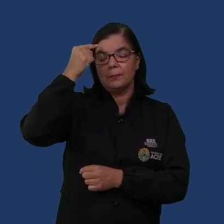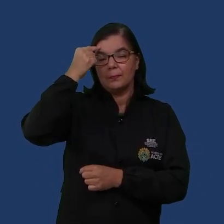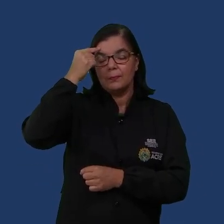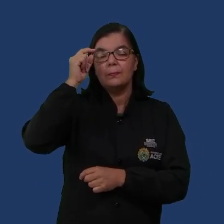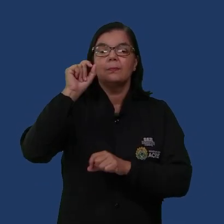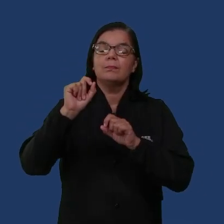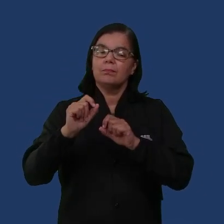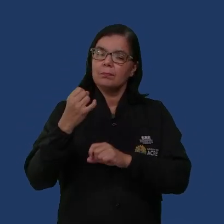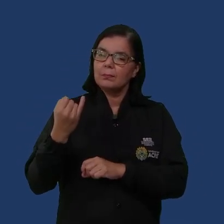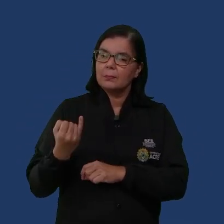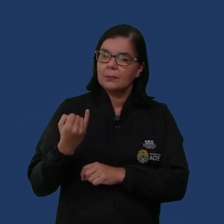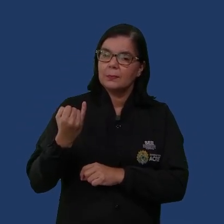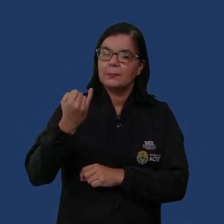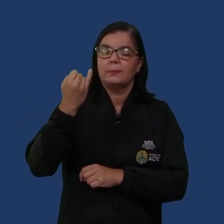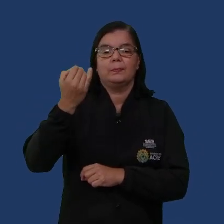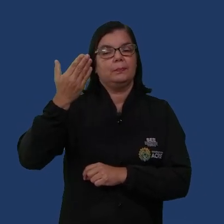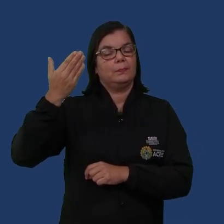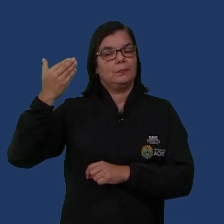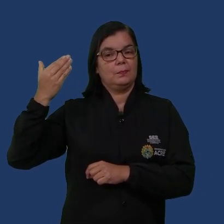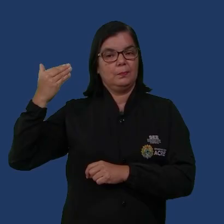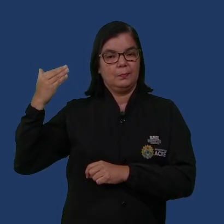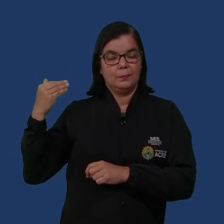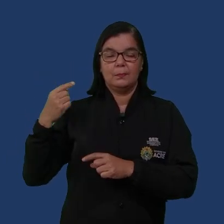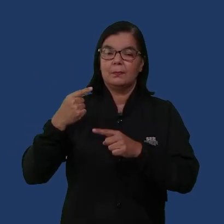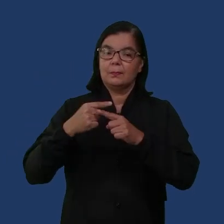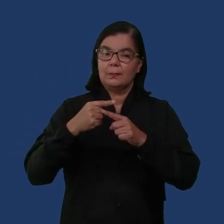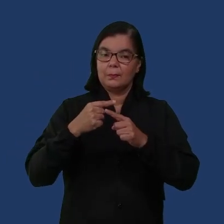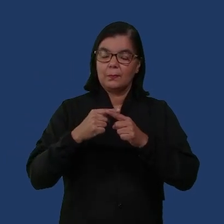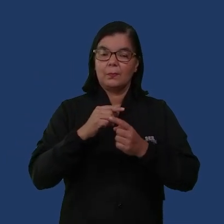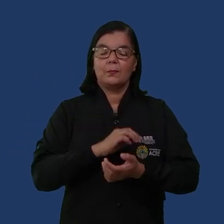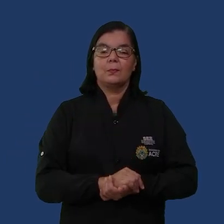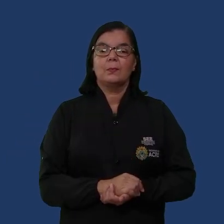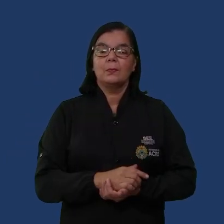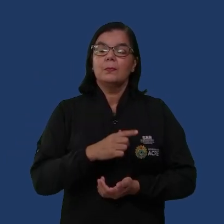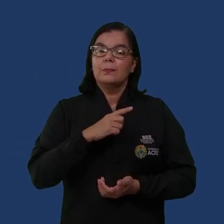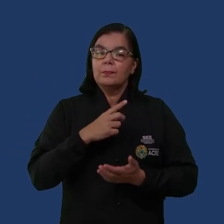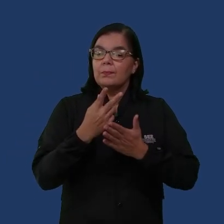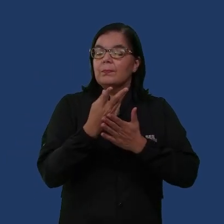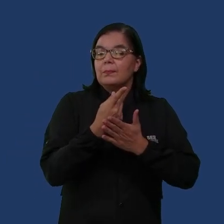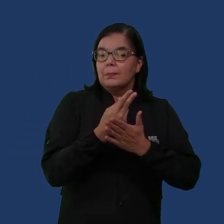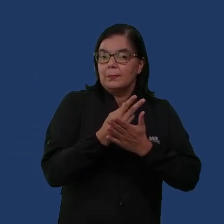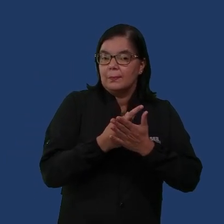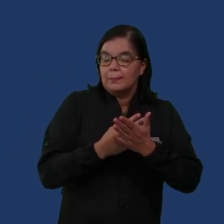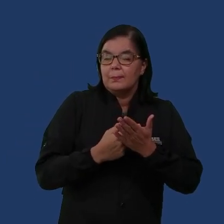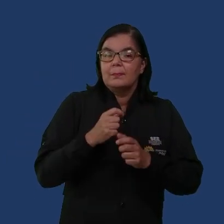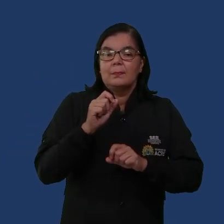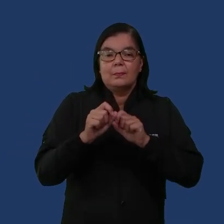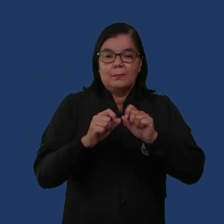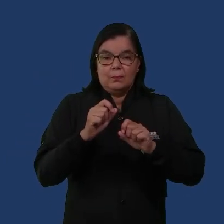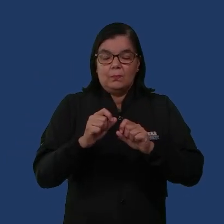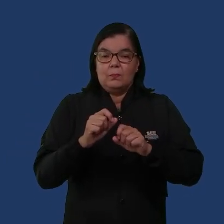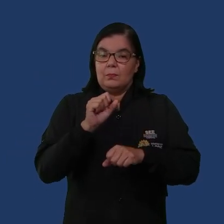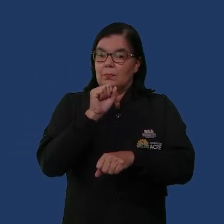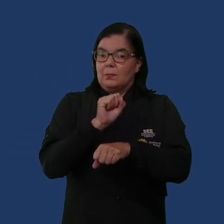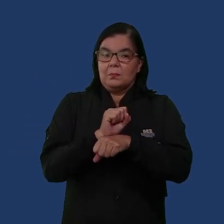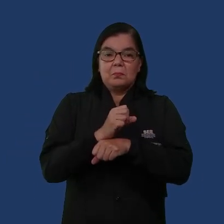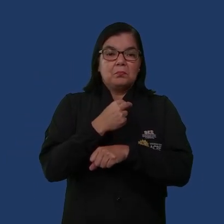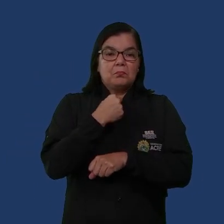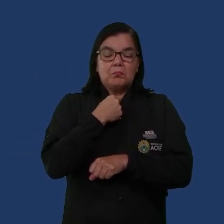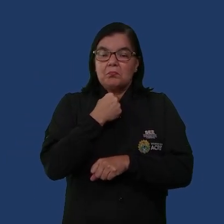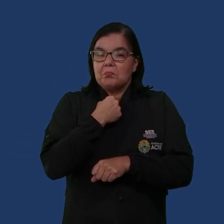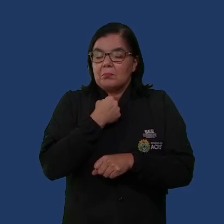reflexão muito importante na época, porque nessa época a obra ela era considerada intacta, não podia